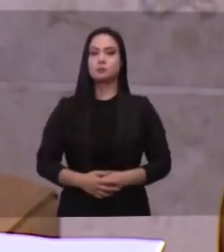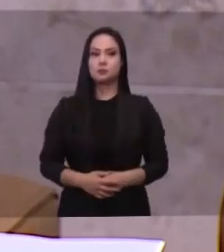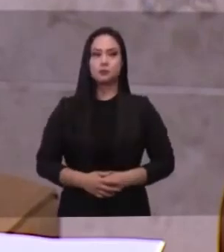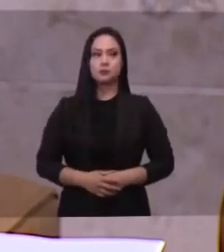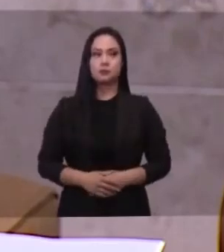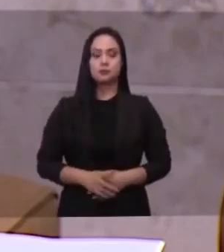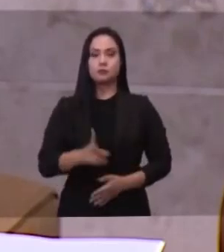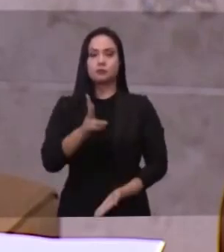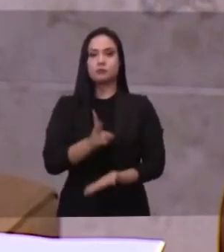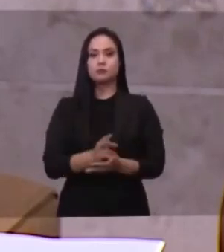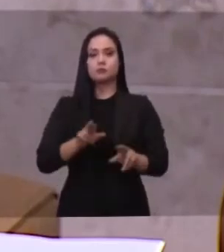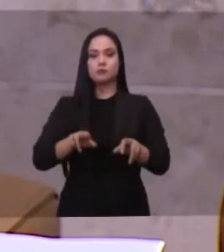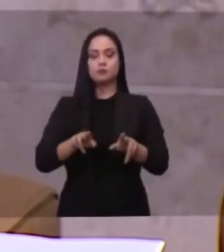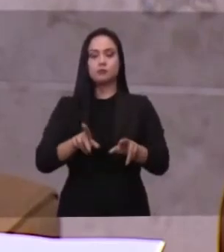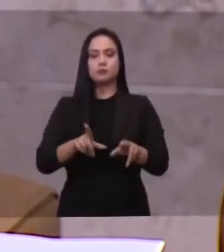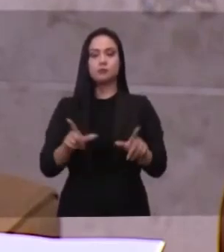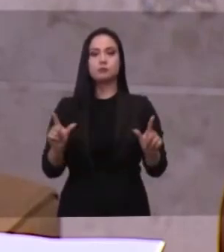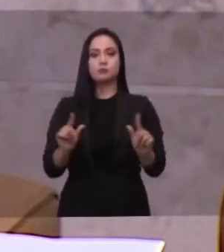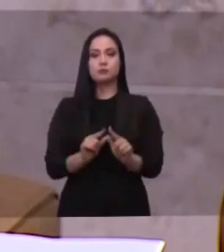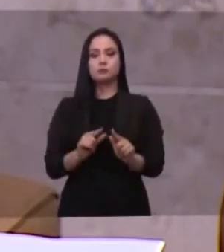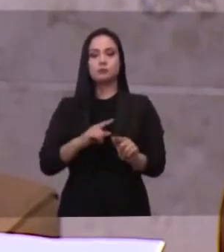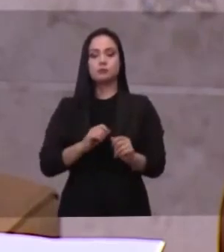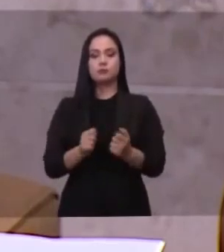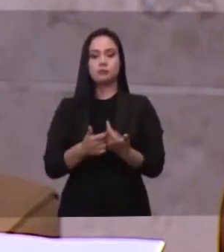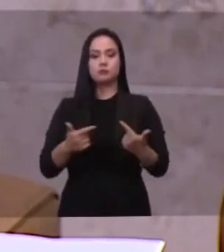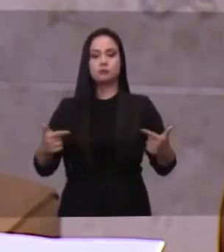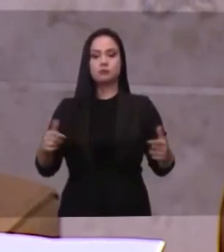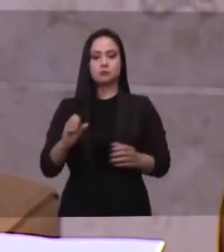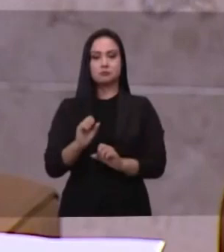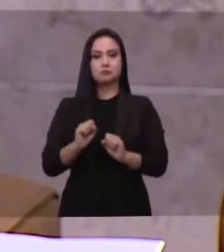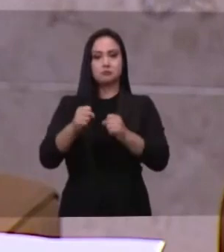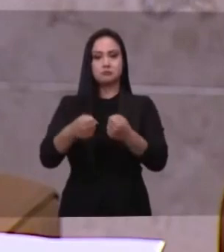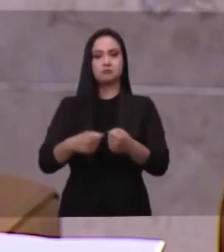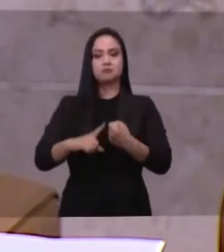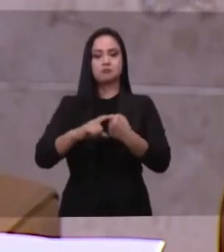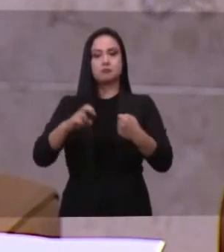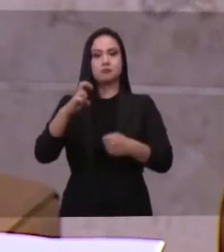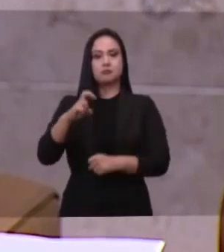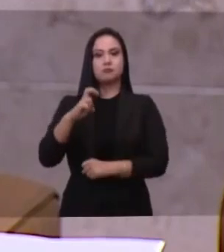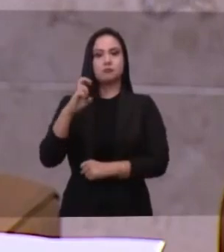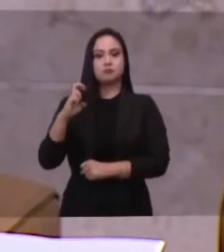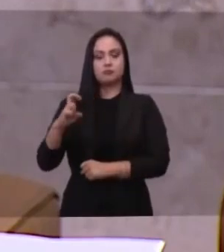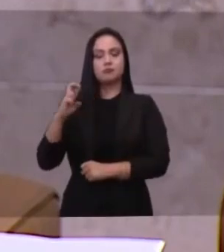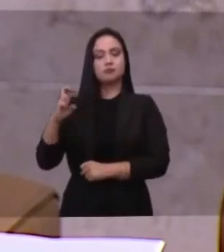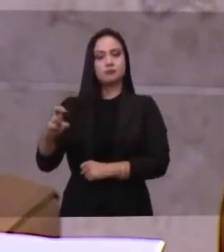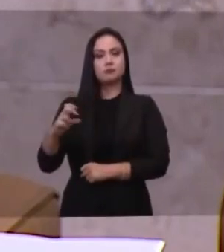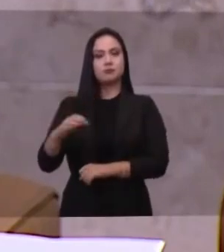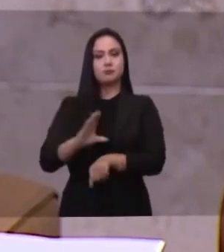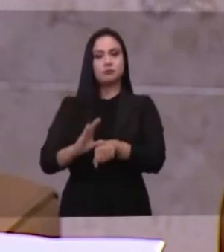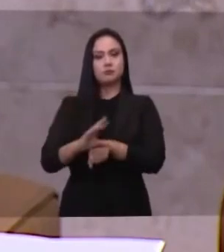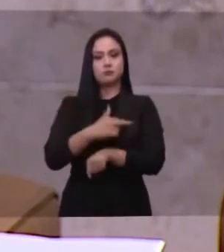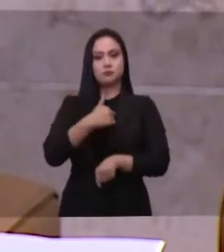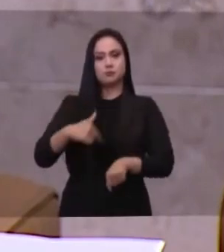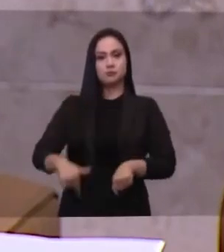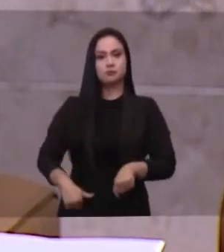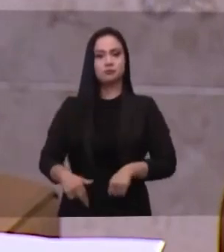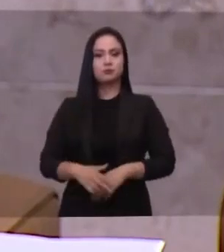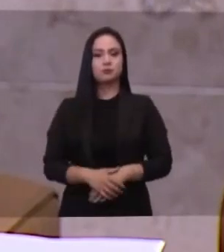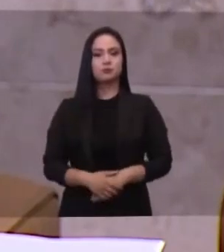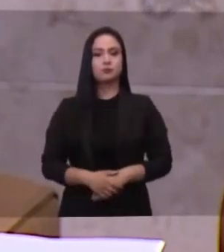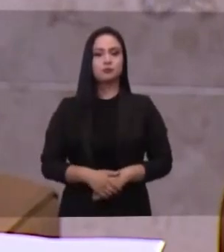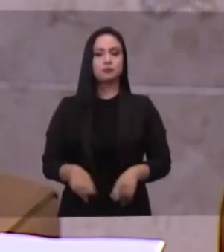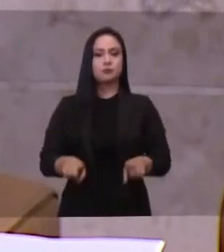mesma forma, pouco restará da ampla defesa do artigo 5º 55 da Constituição da República, se